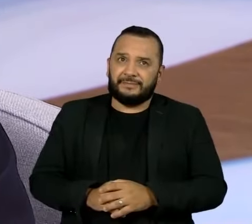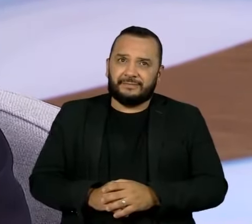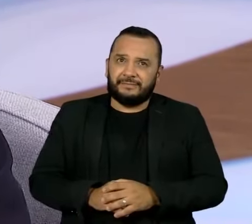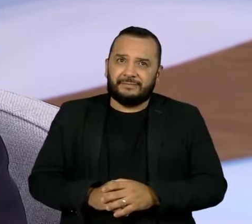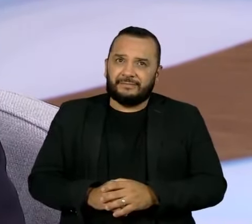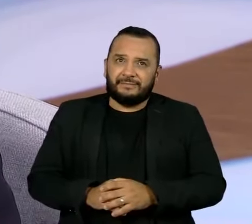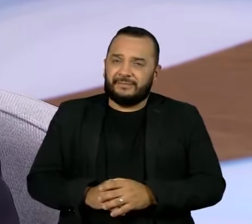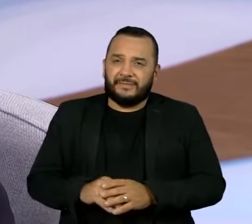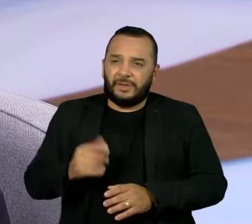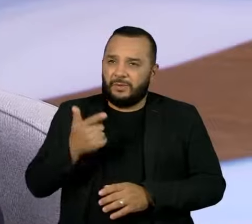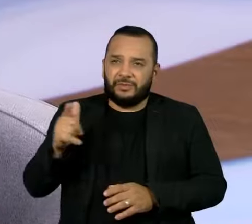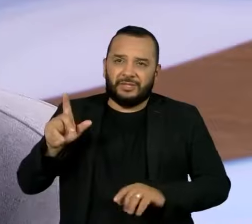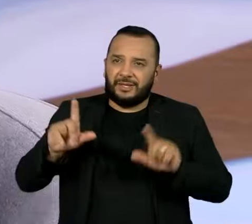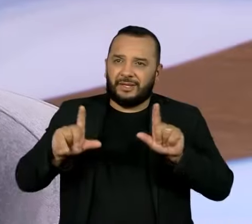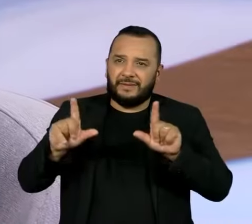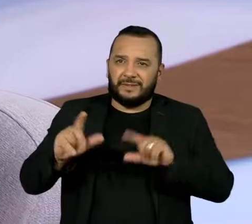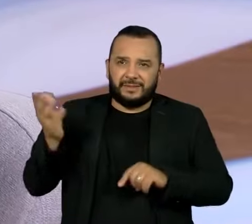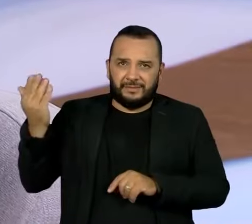não havia televisão, né?